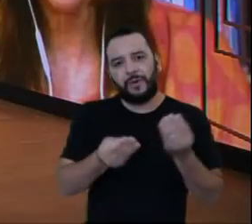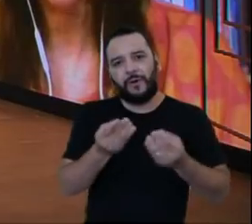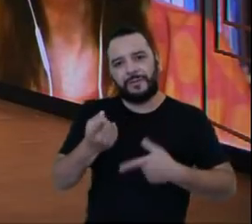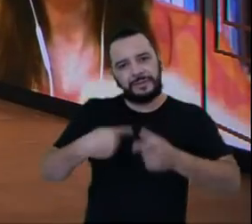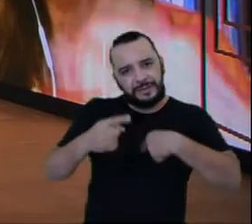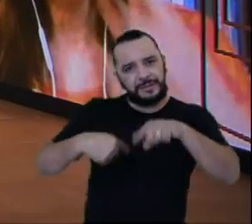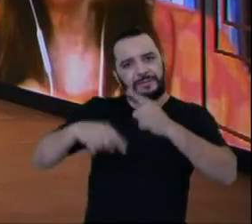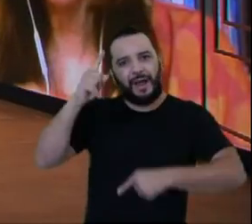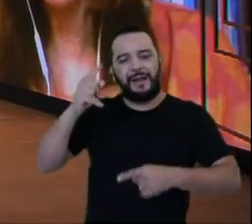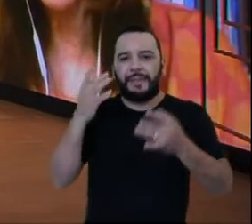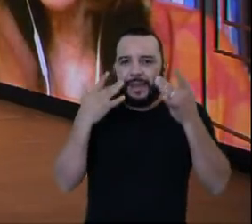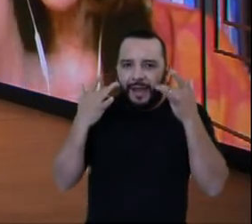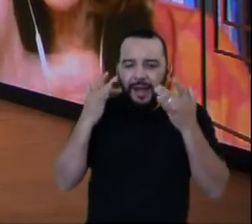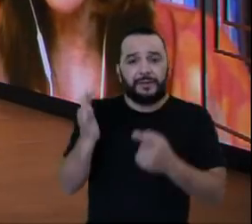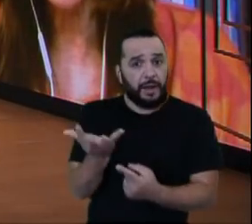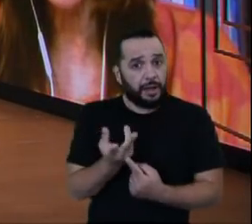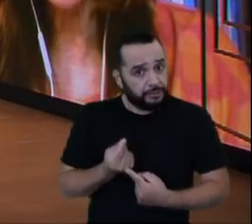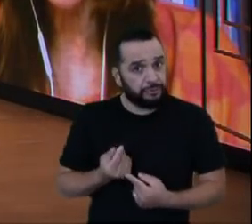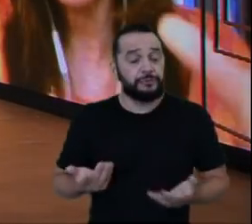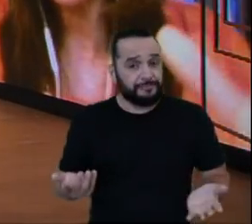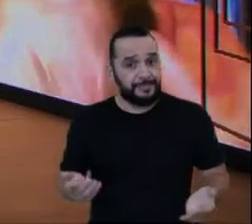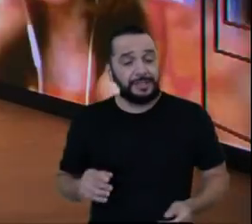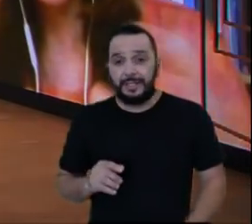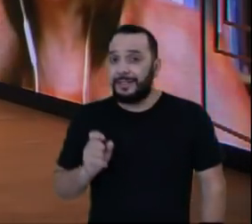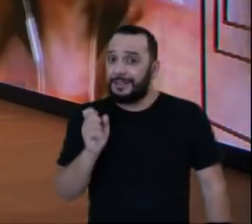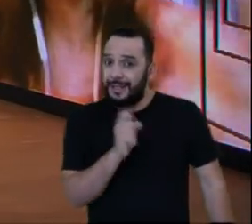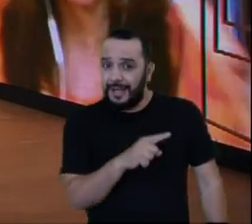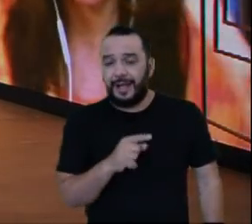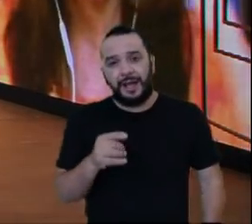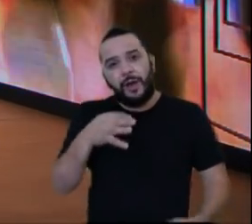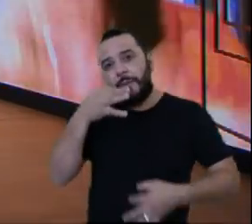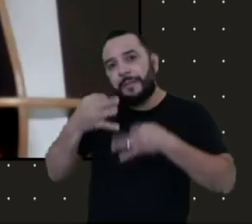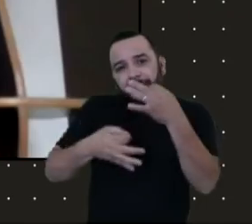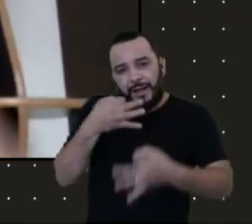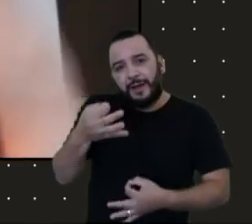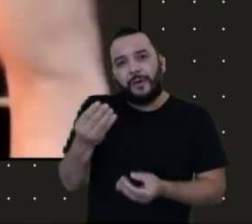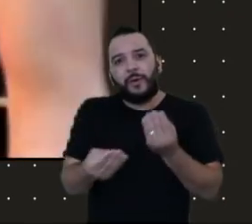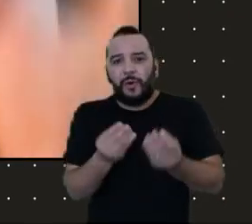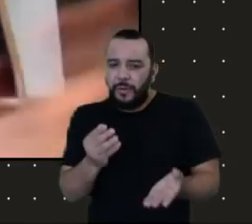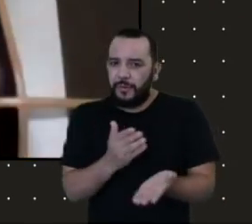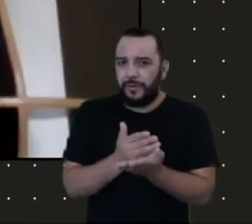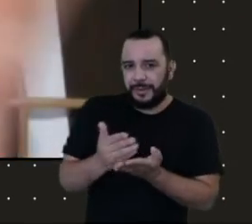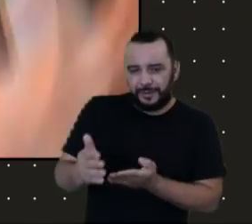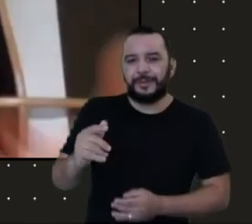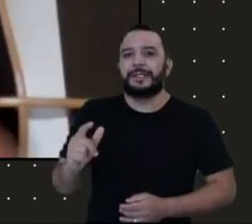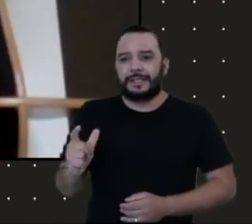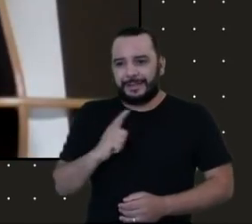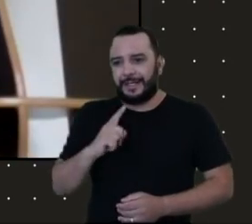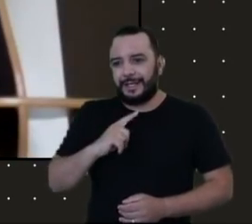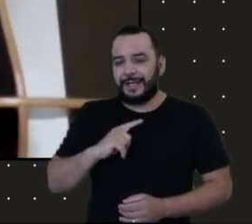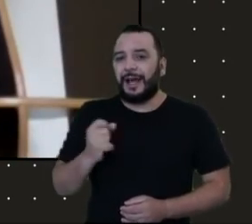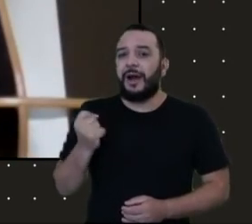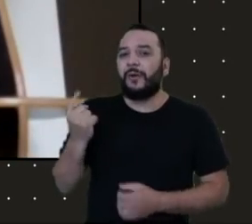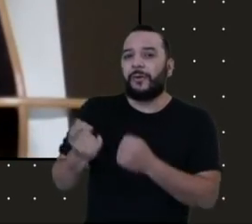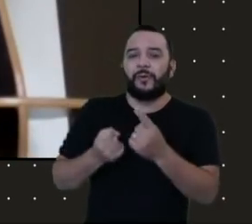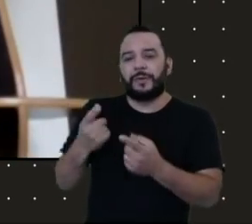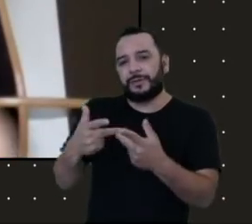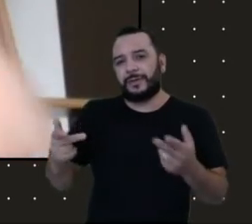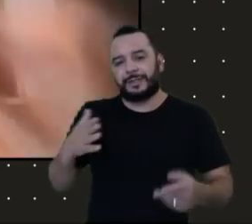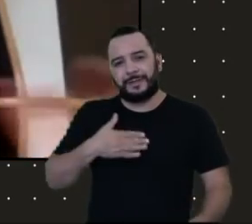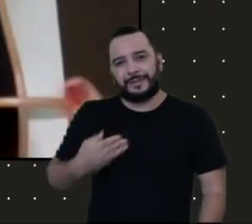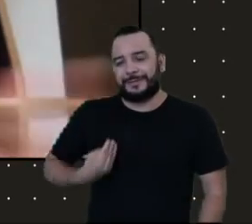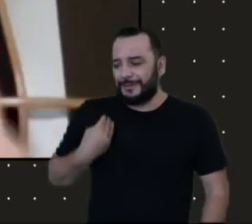nos auxiliando nesse processo, ela falou assim: era bom começar num momento importante o livro. Por que você não começa? Escolhe algum momento importante na vida de vocês. Eu falei: a morte do